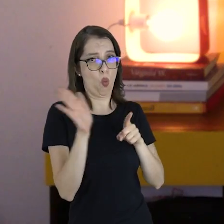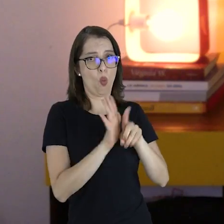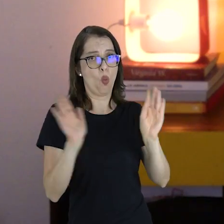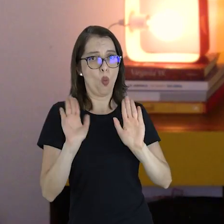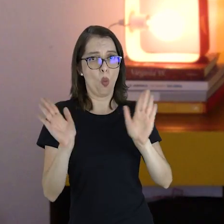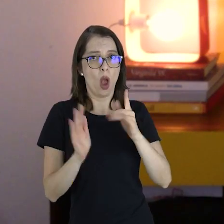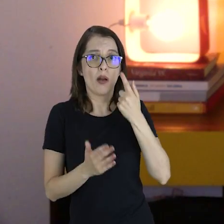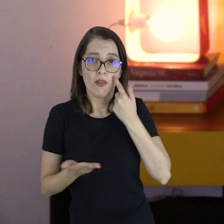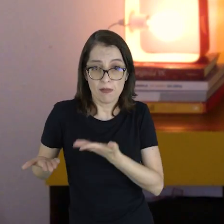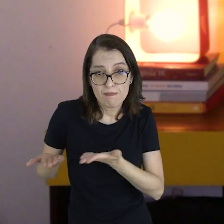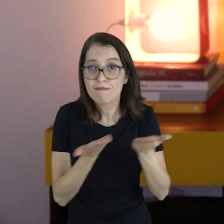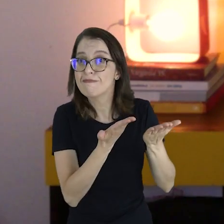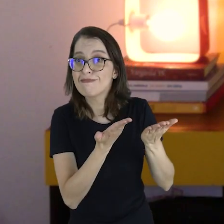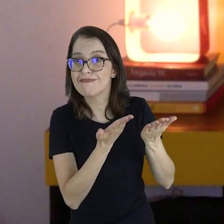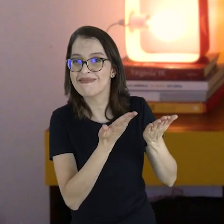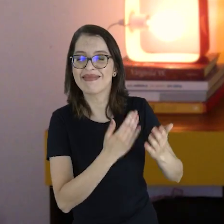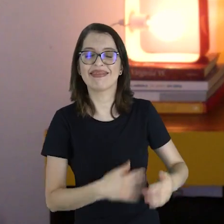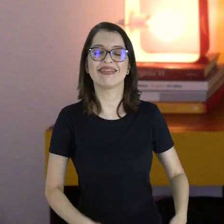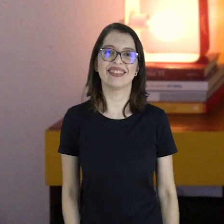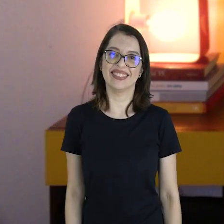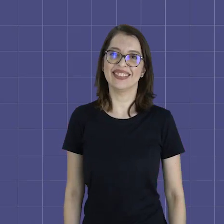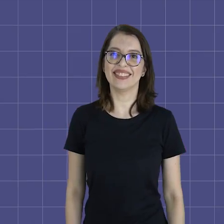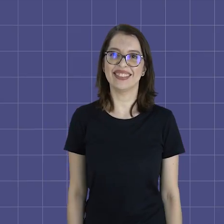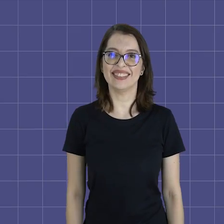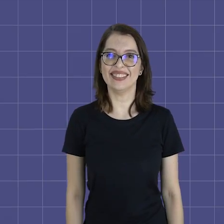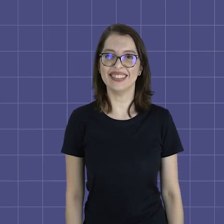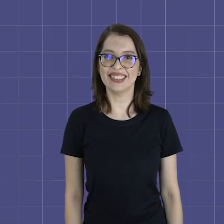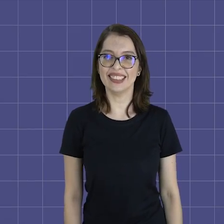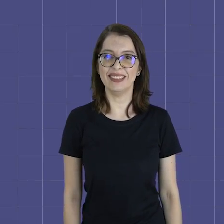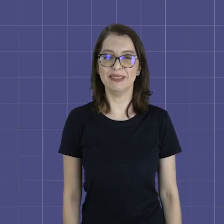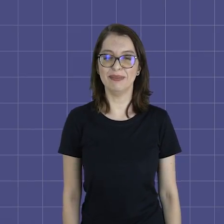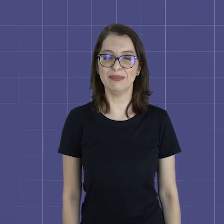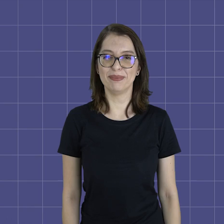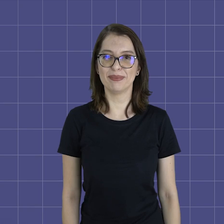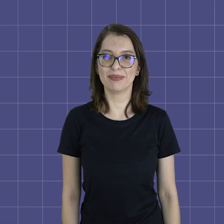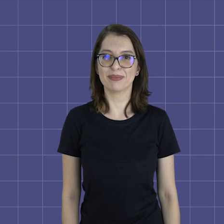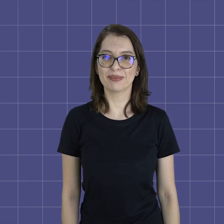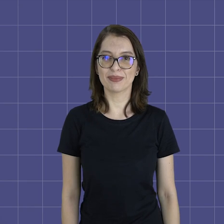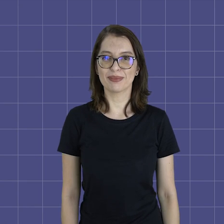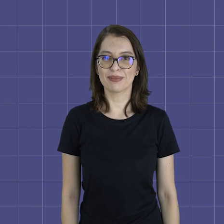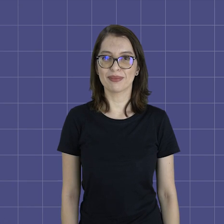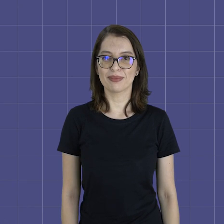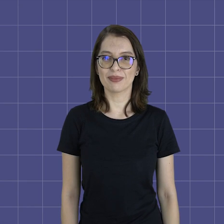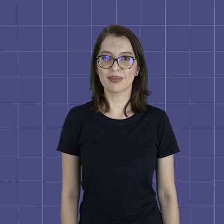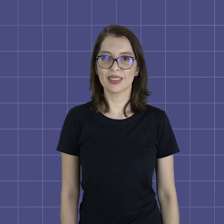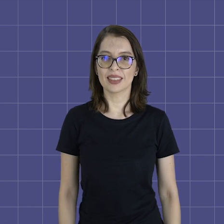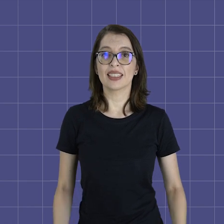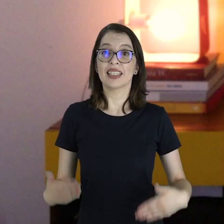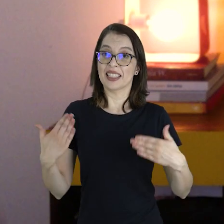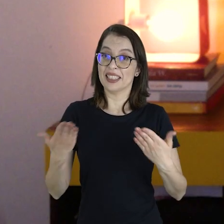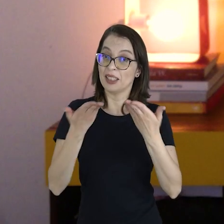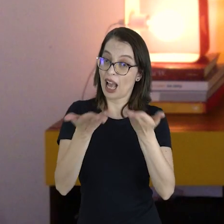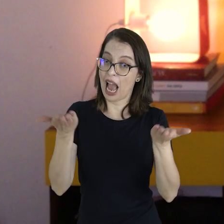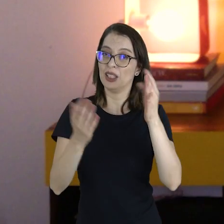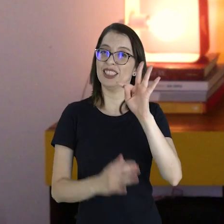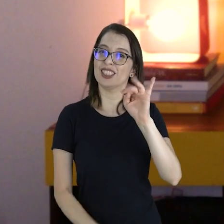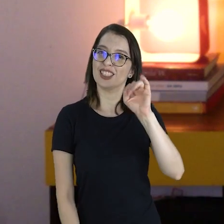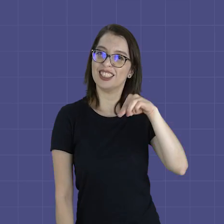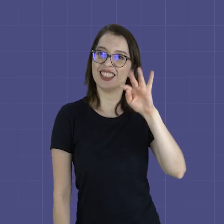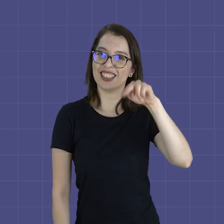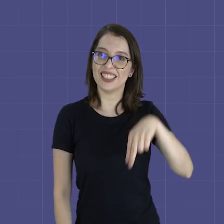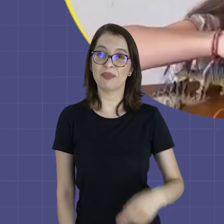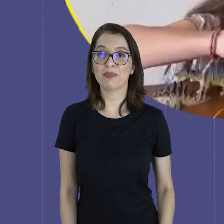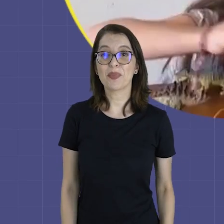não perguntei. Vamos para o quadro Perguntas para Cientistas feitas por cientistas do futuro. É com você,